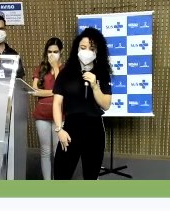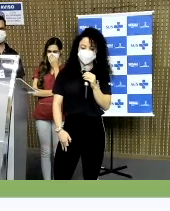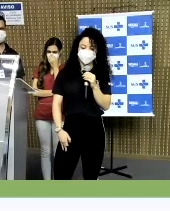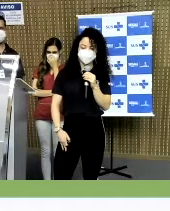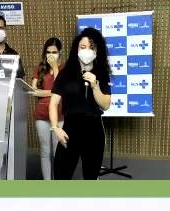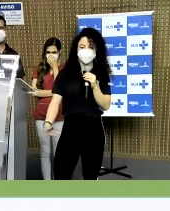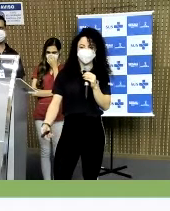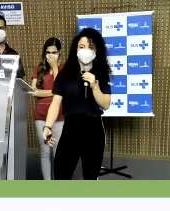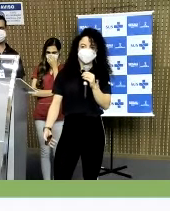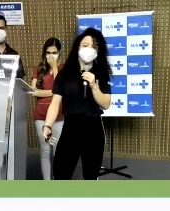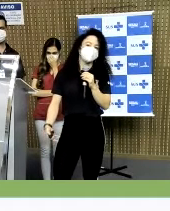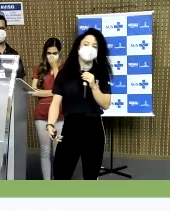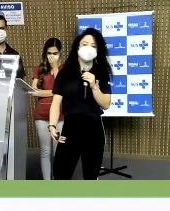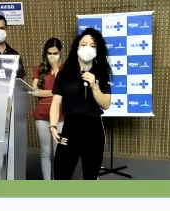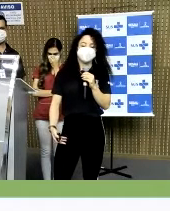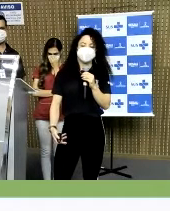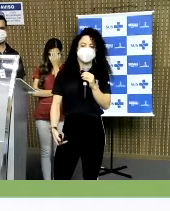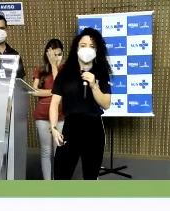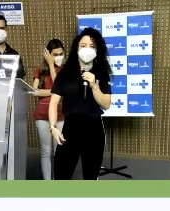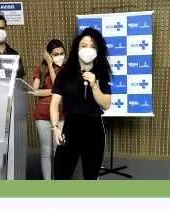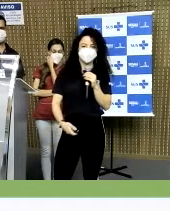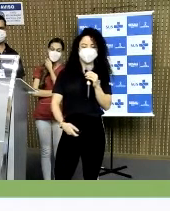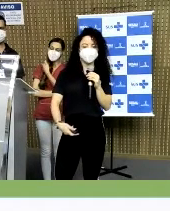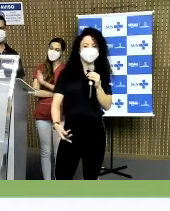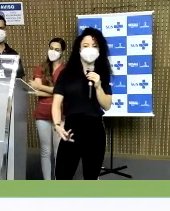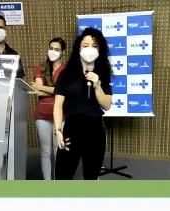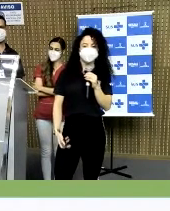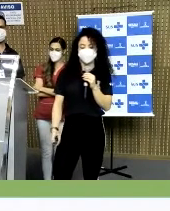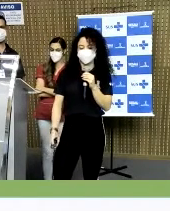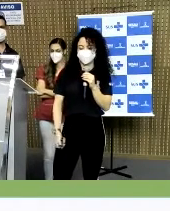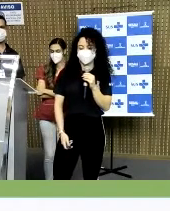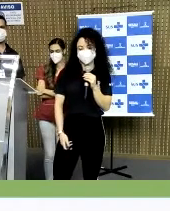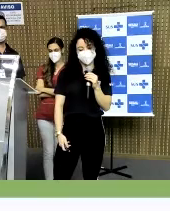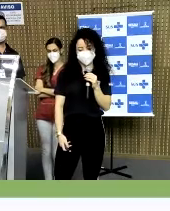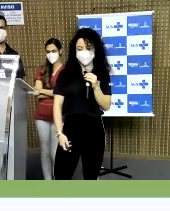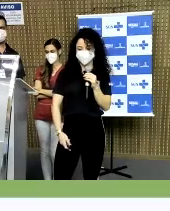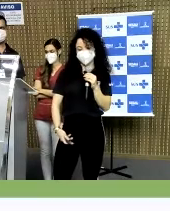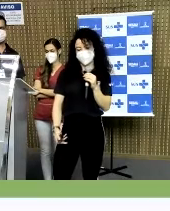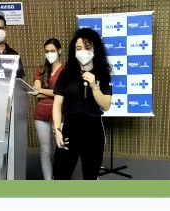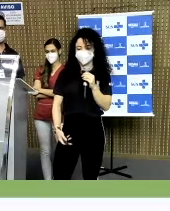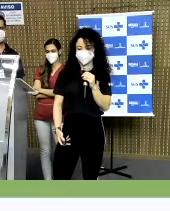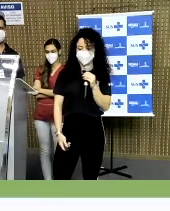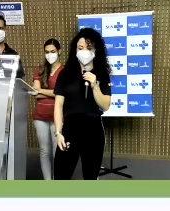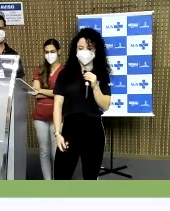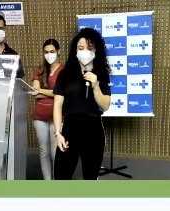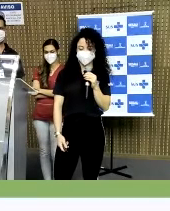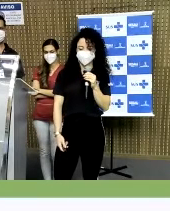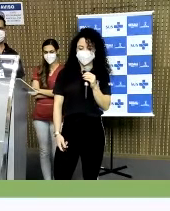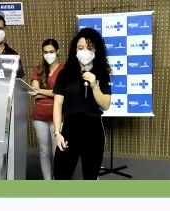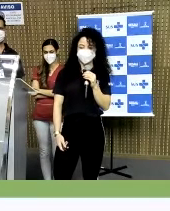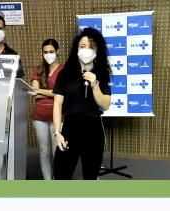reunião de equipe, né? Mas como foi falado também, isso é discutido entre as enfermeiras de forma informal, sem ato e tudo mais,